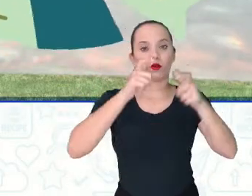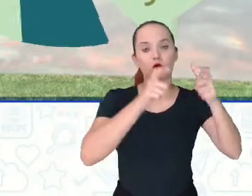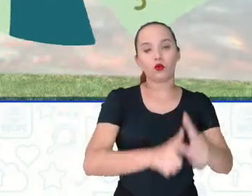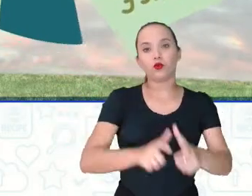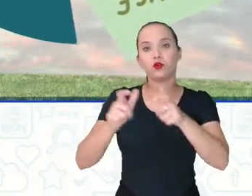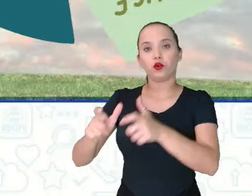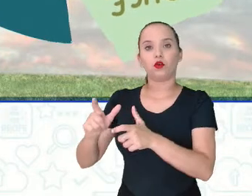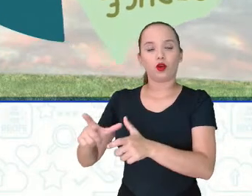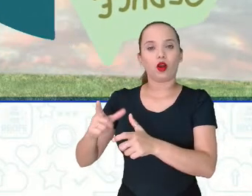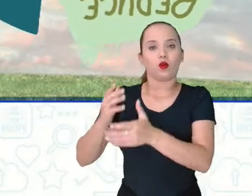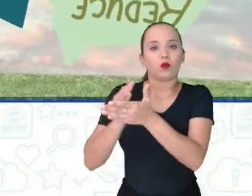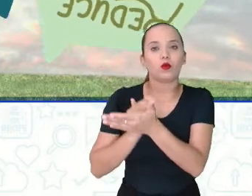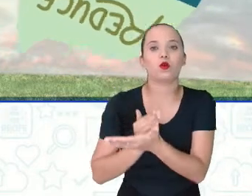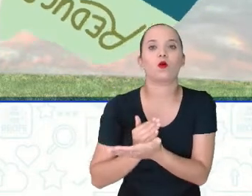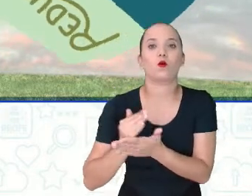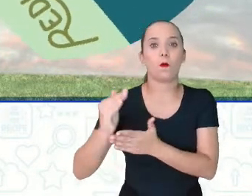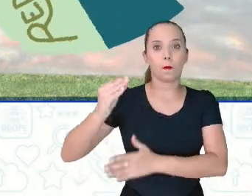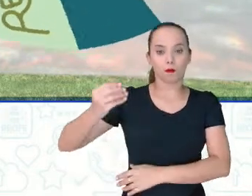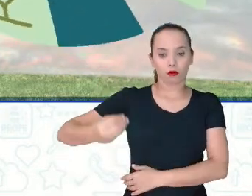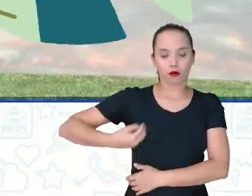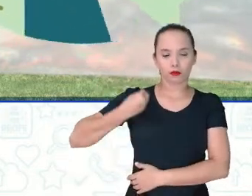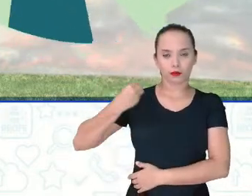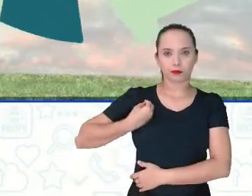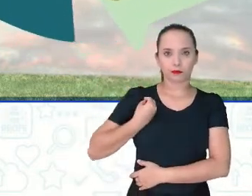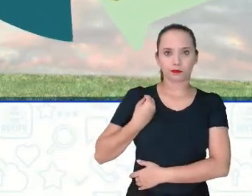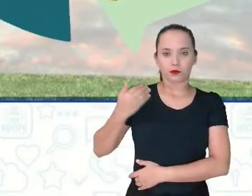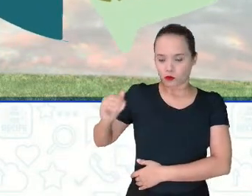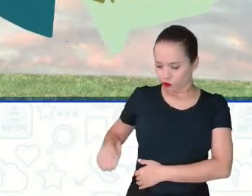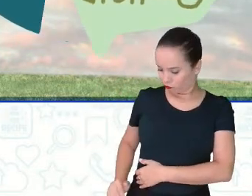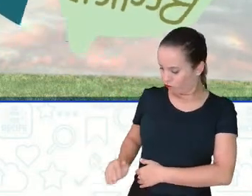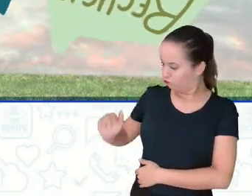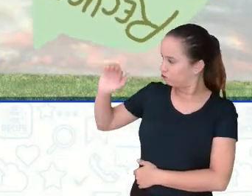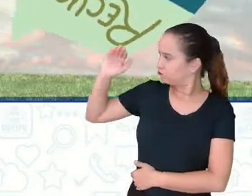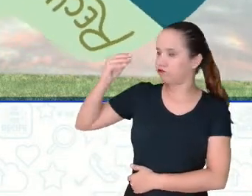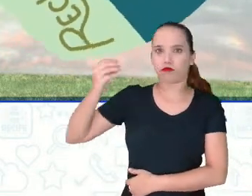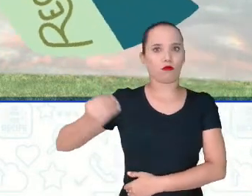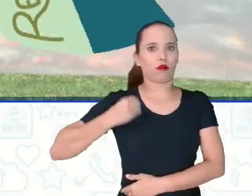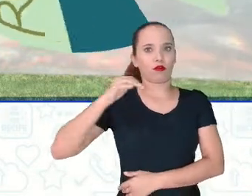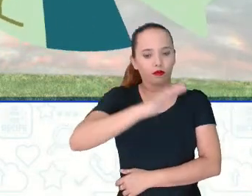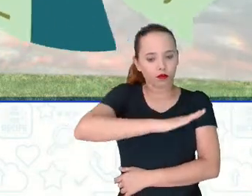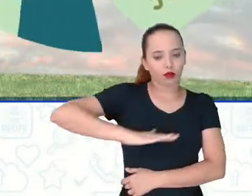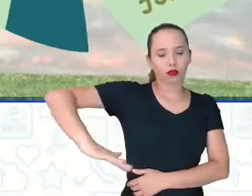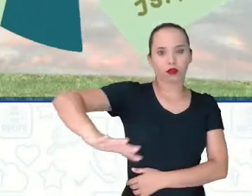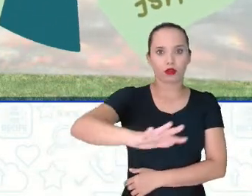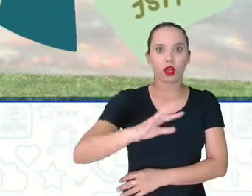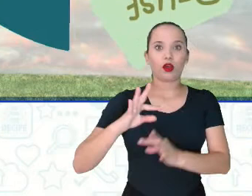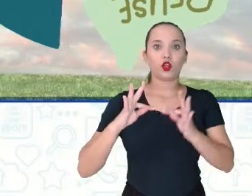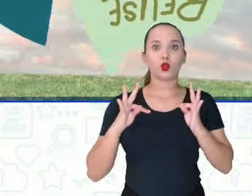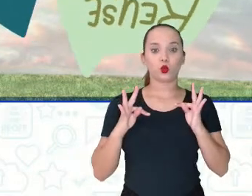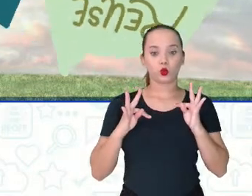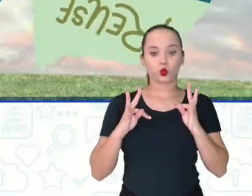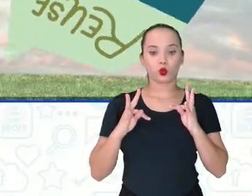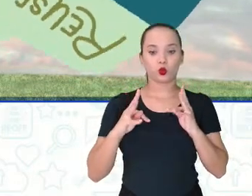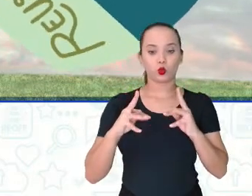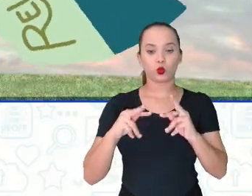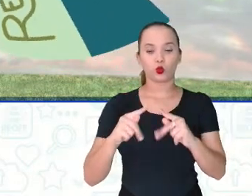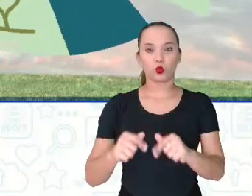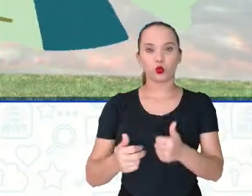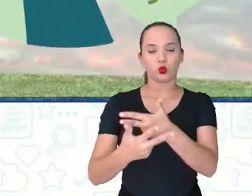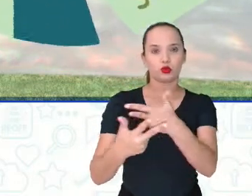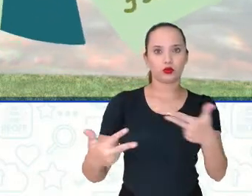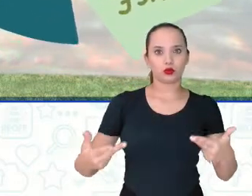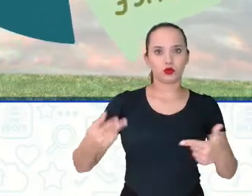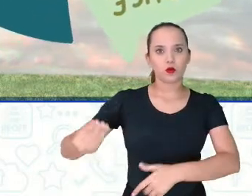se desenvolve a vida na Terra. Engloba todos os